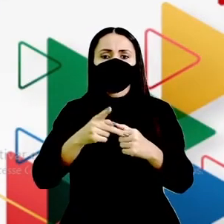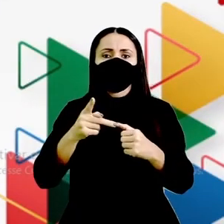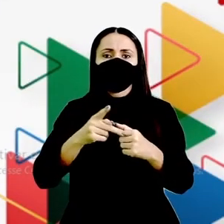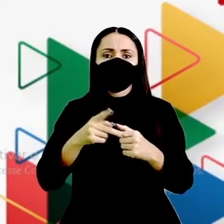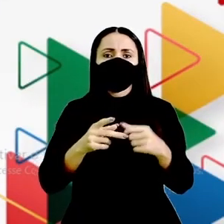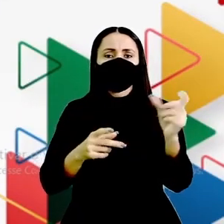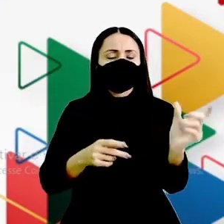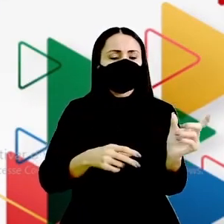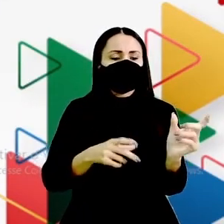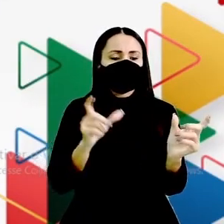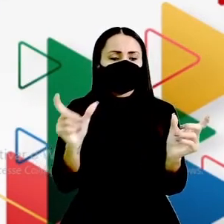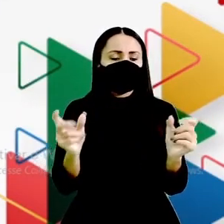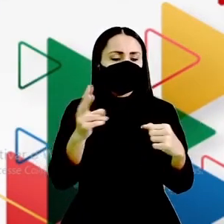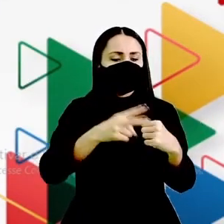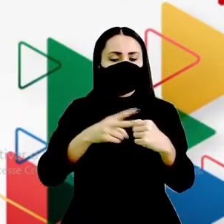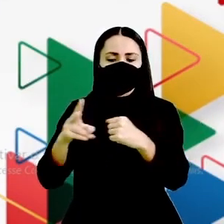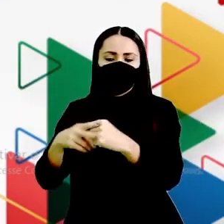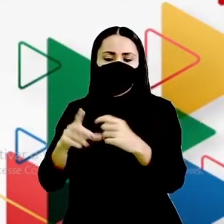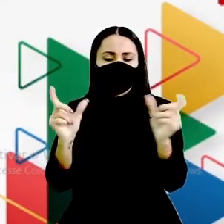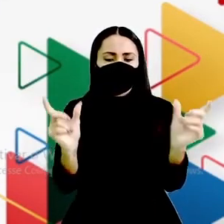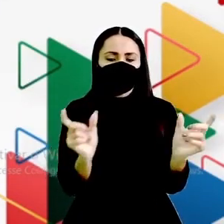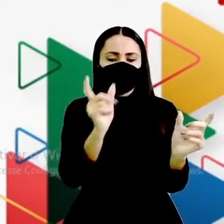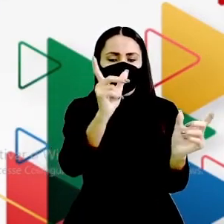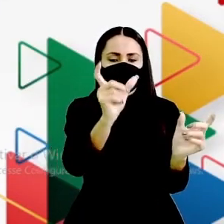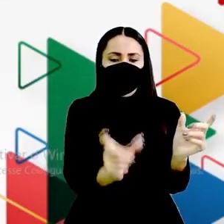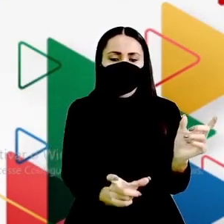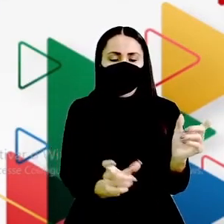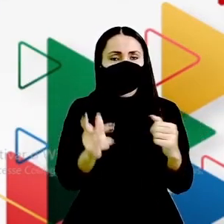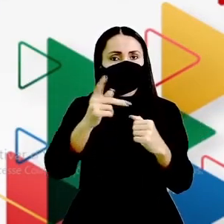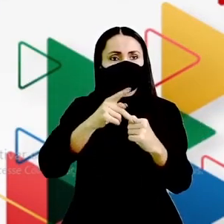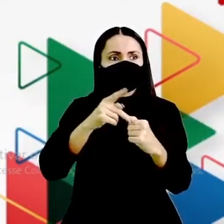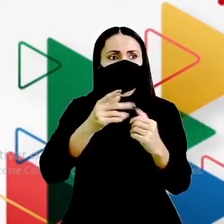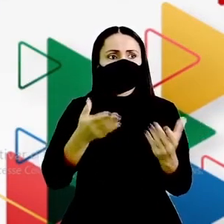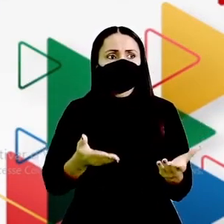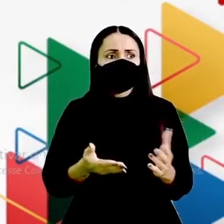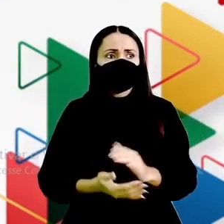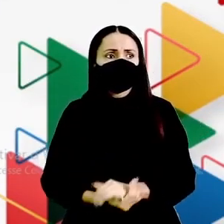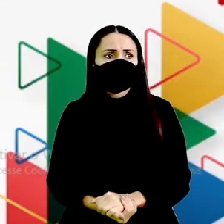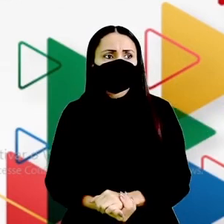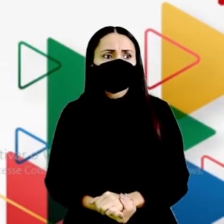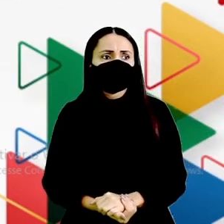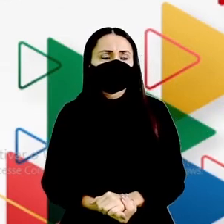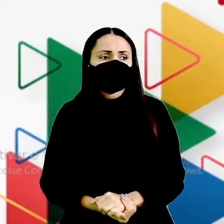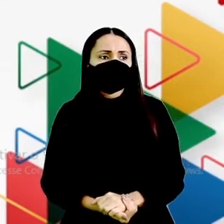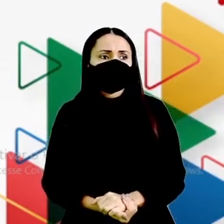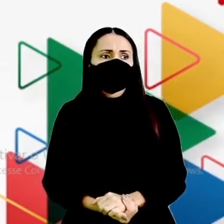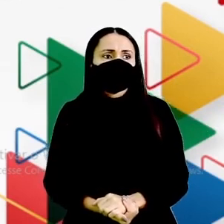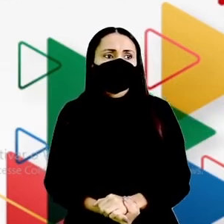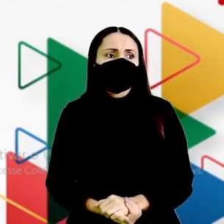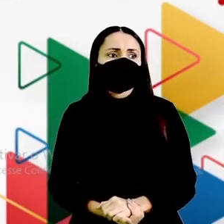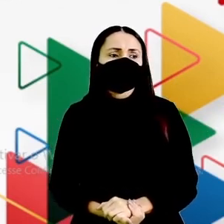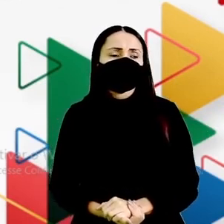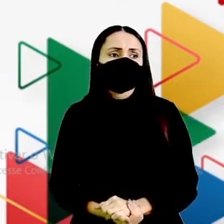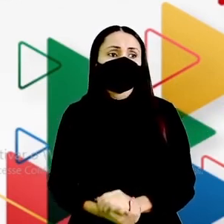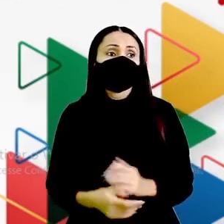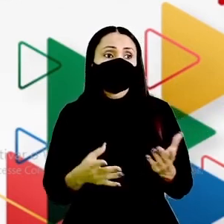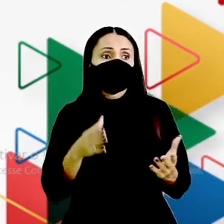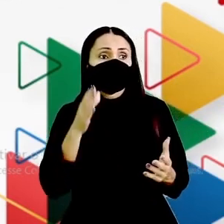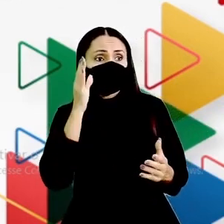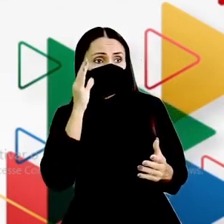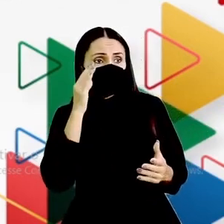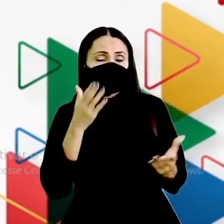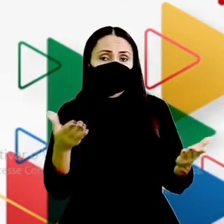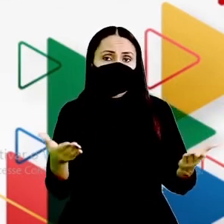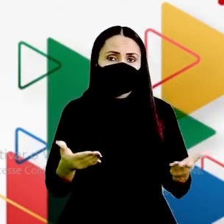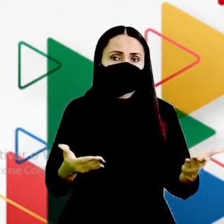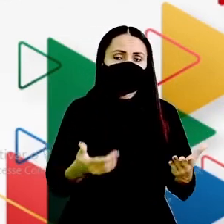em textos mais formais. A gente vê muito isso na Bíblia, né? A Bíblia é um livro que traz muita mesóclise. Agora, uma curiosidade é que em Portugal,